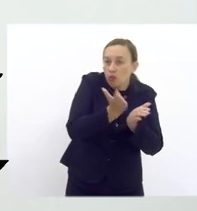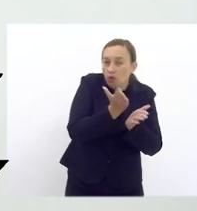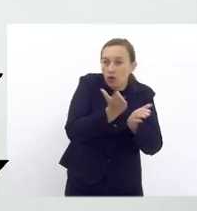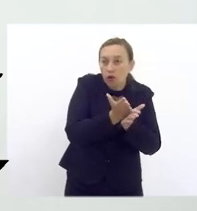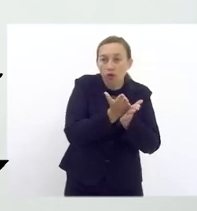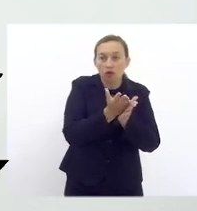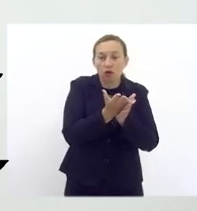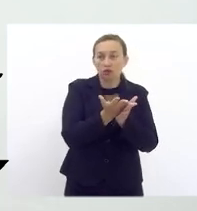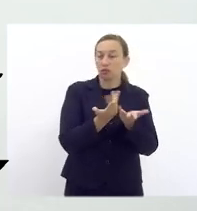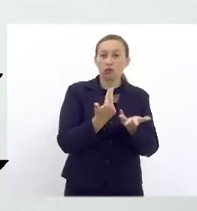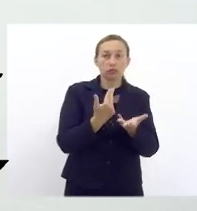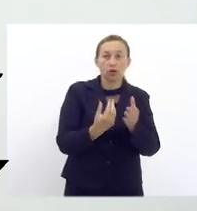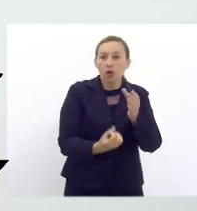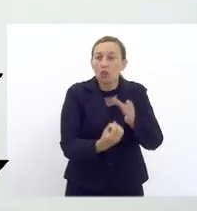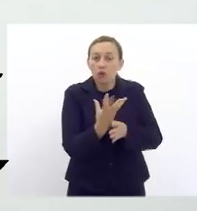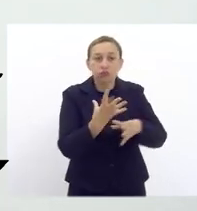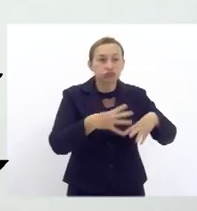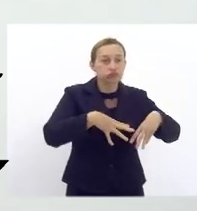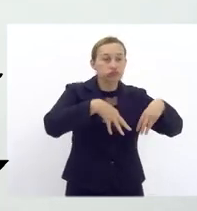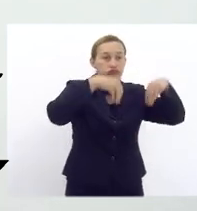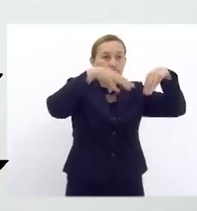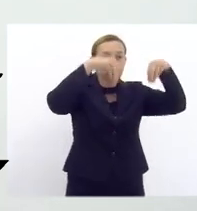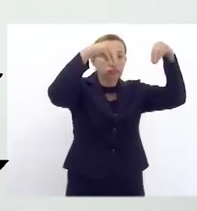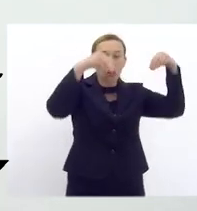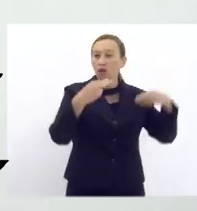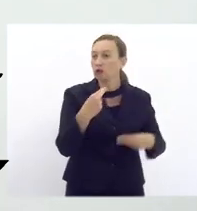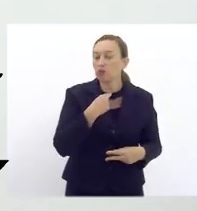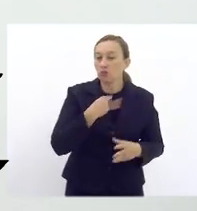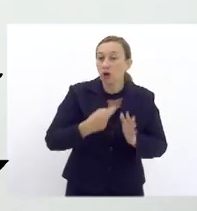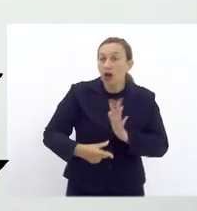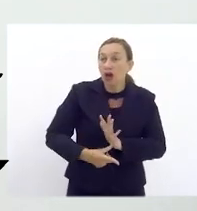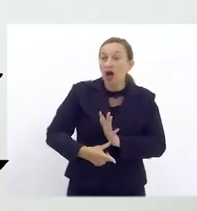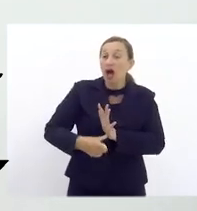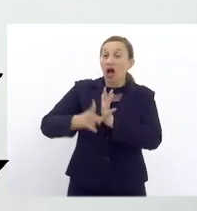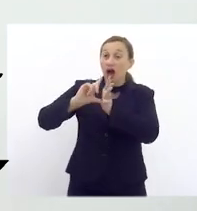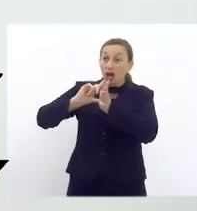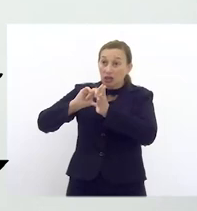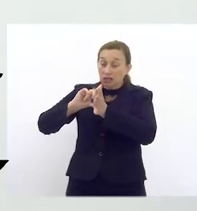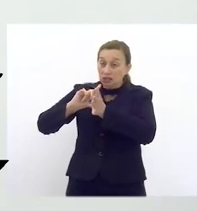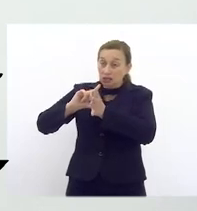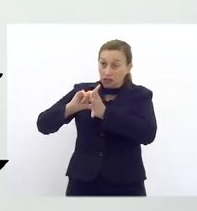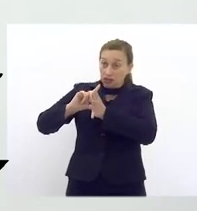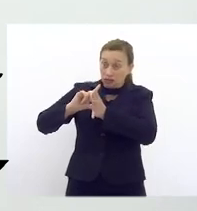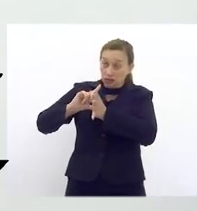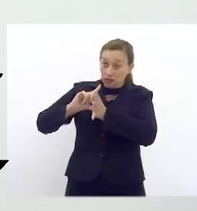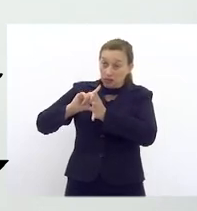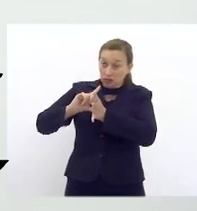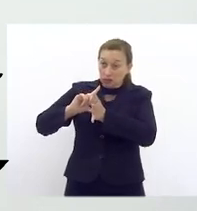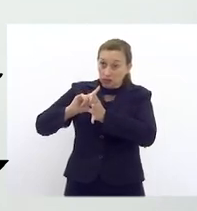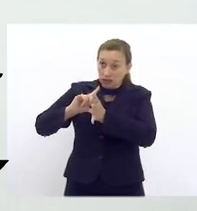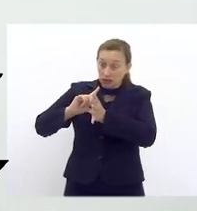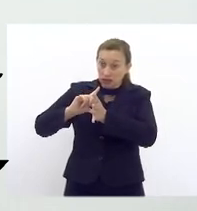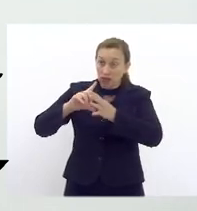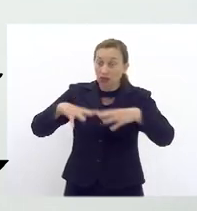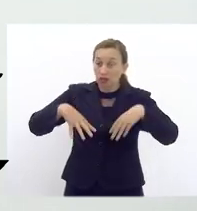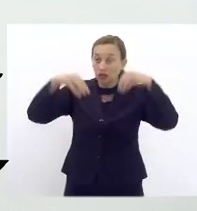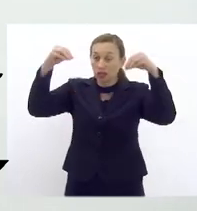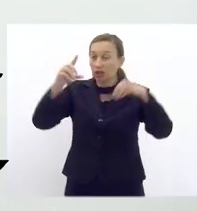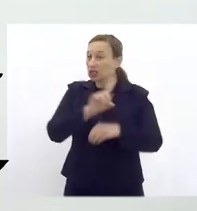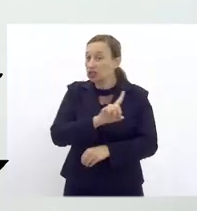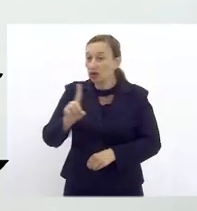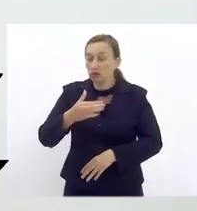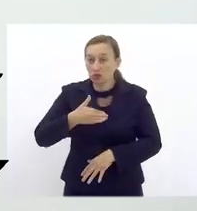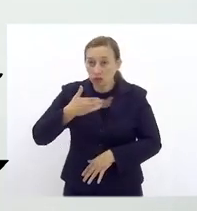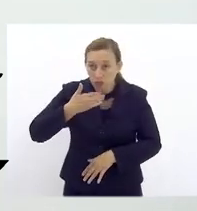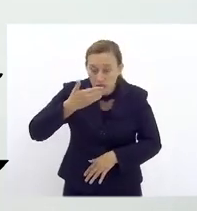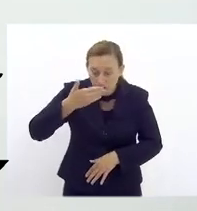mesquitas e as mesquitas que são construídas antes dessa constituição que declara nós como não muçulmanos Essas